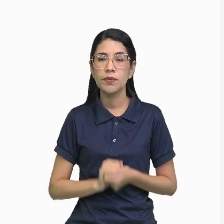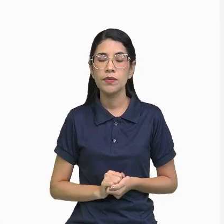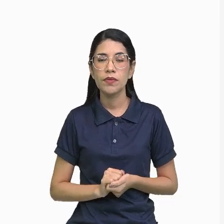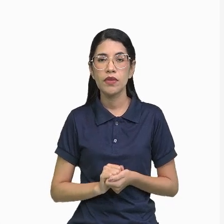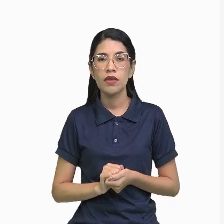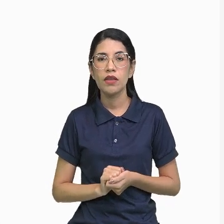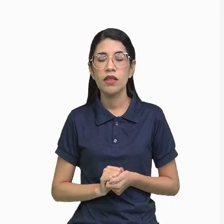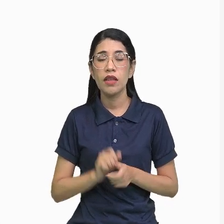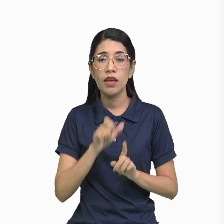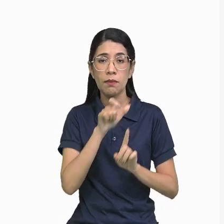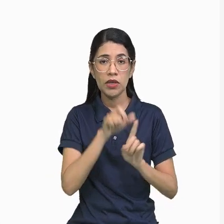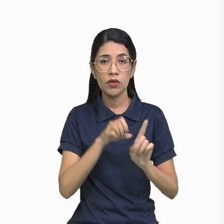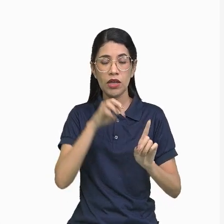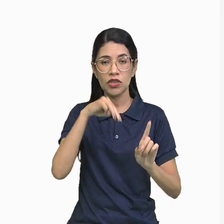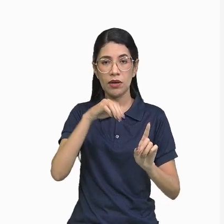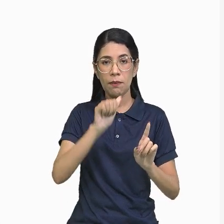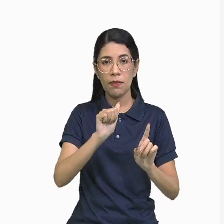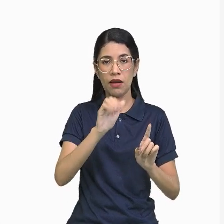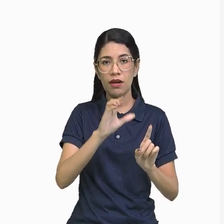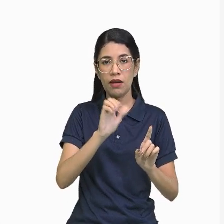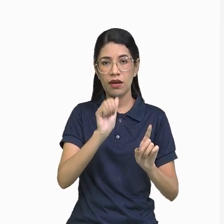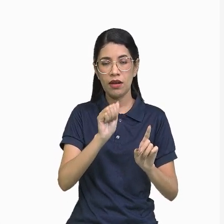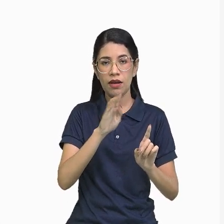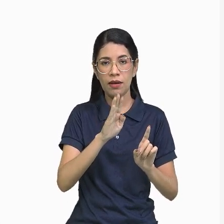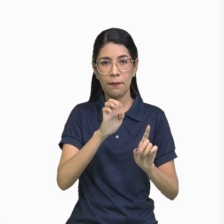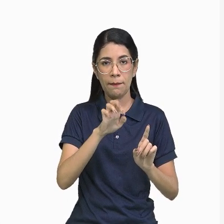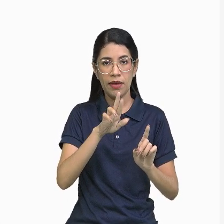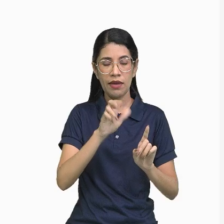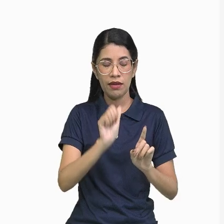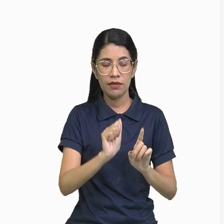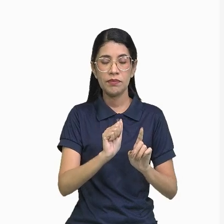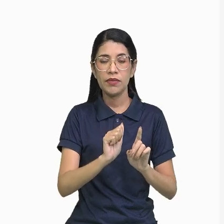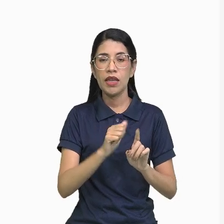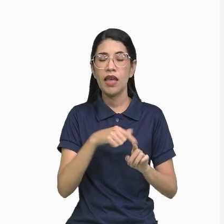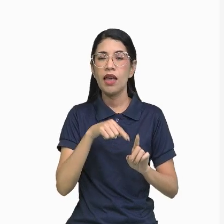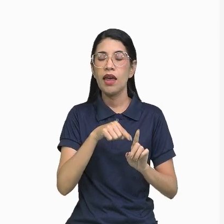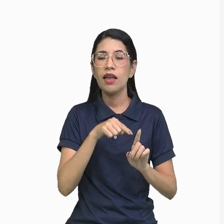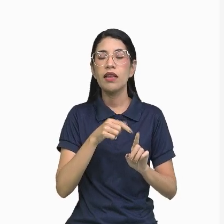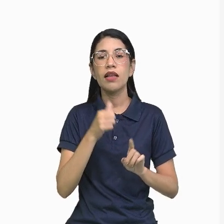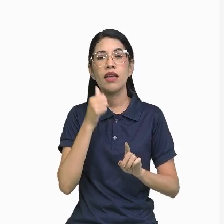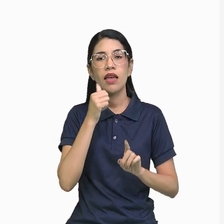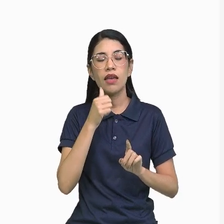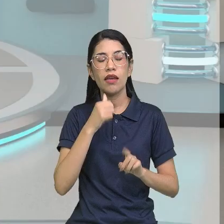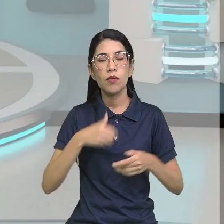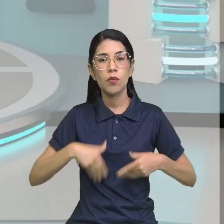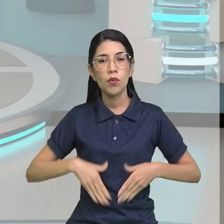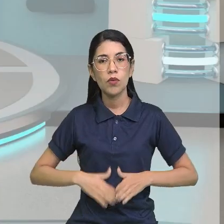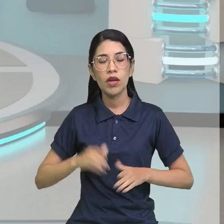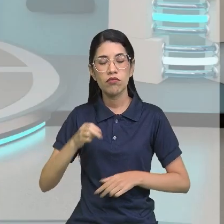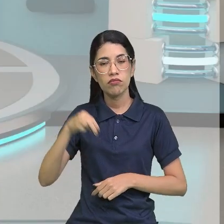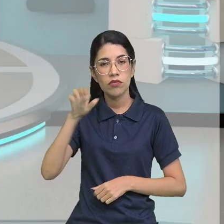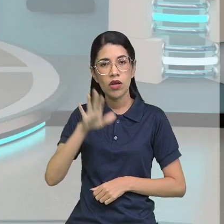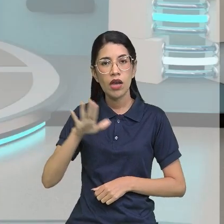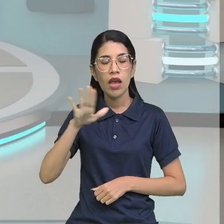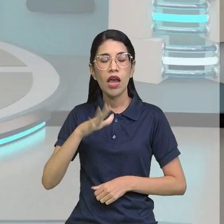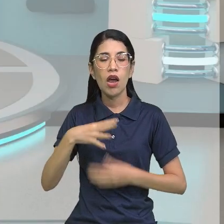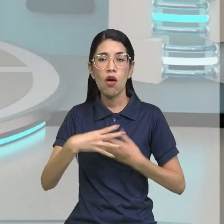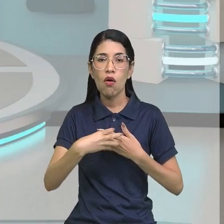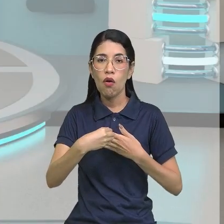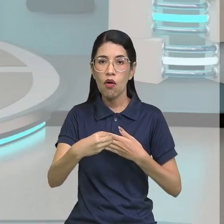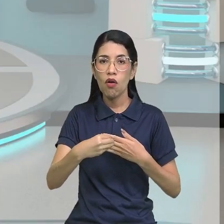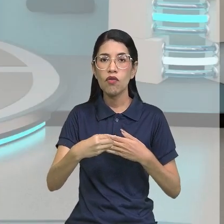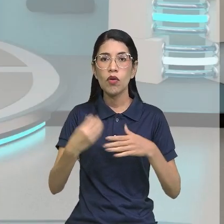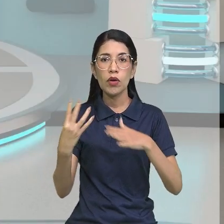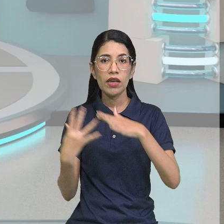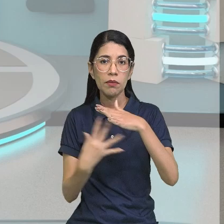a Macabeia sendo apresentada como nordestina, imigrante, órfã, e